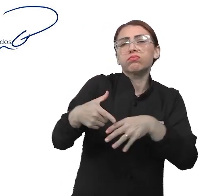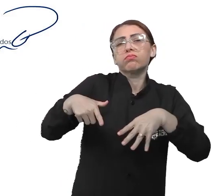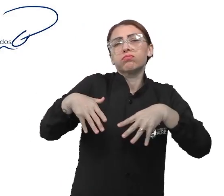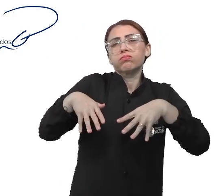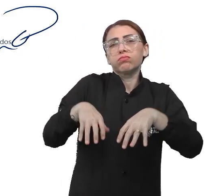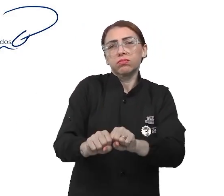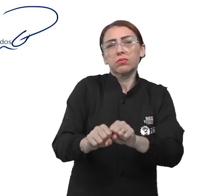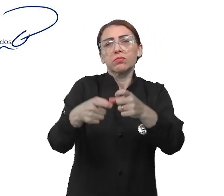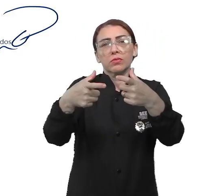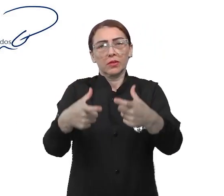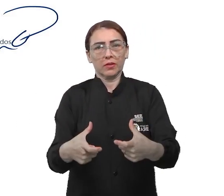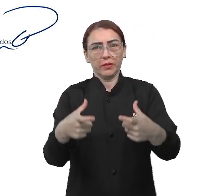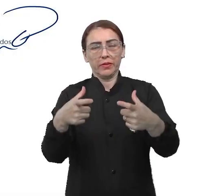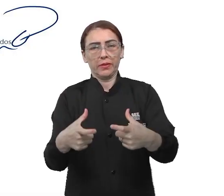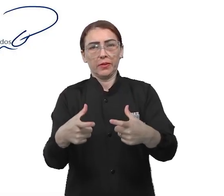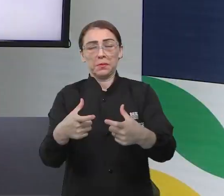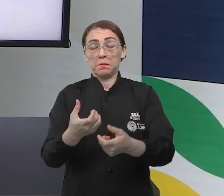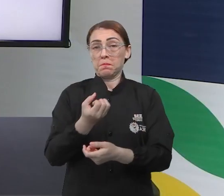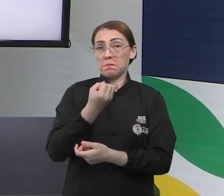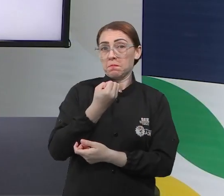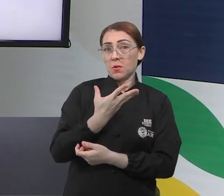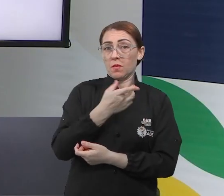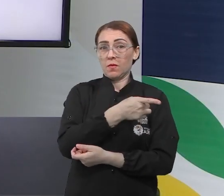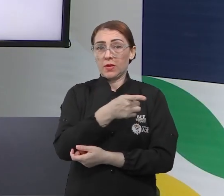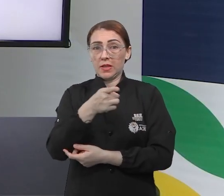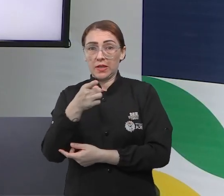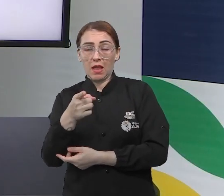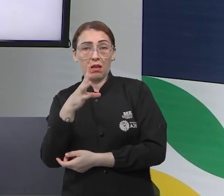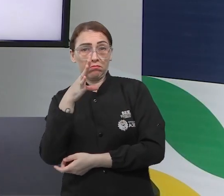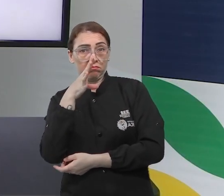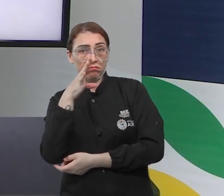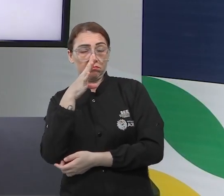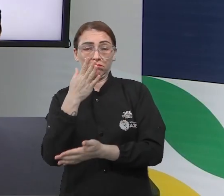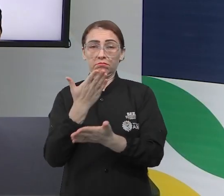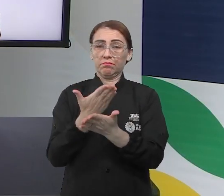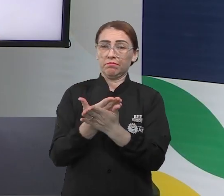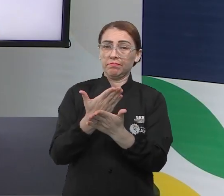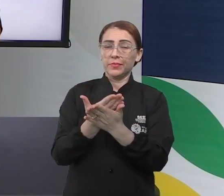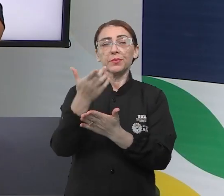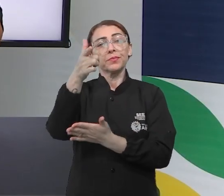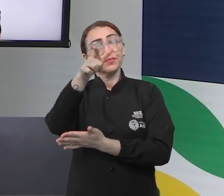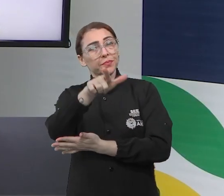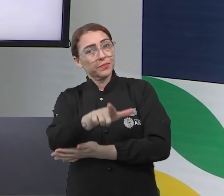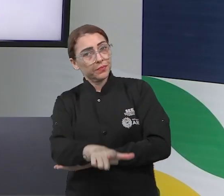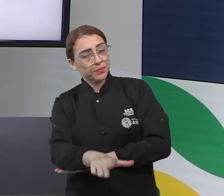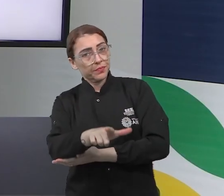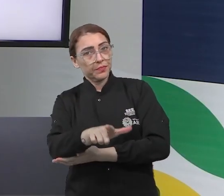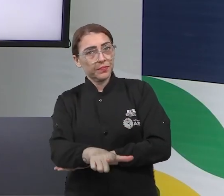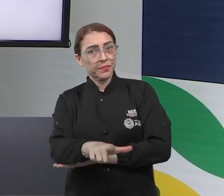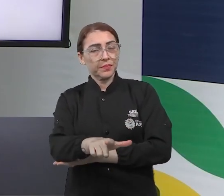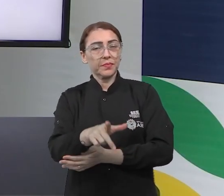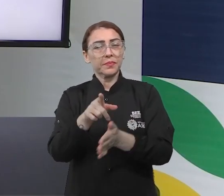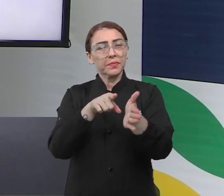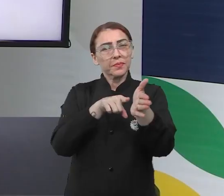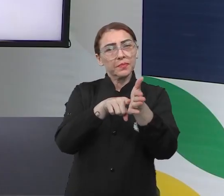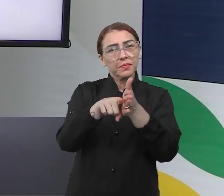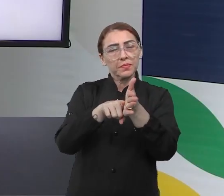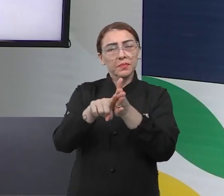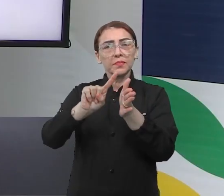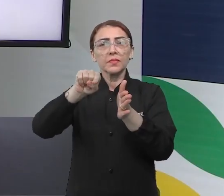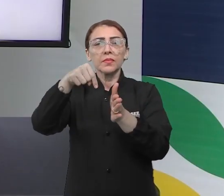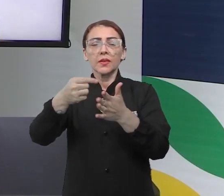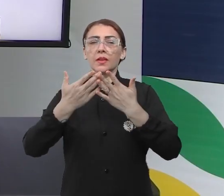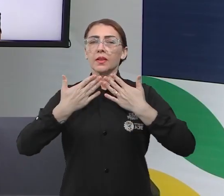território. Bom, quando vocês estiverem assistindo a aula novamente, pesquisem depois